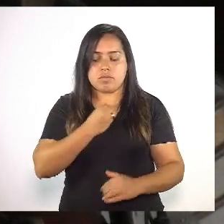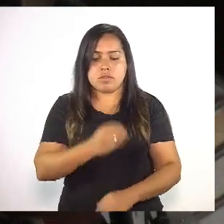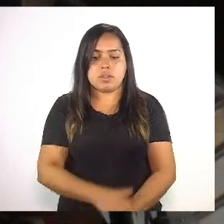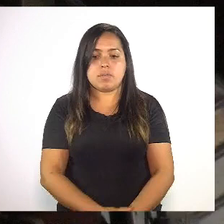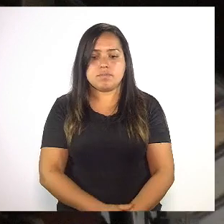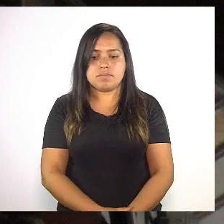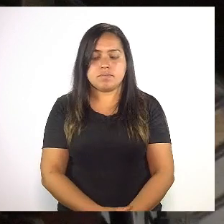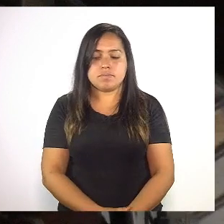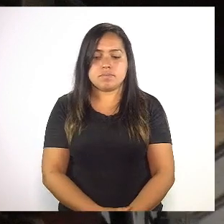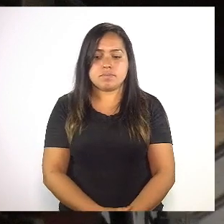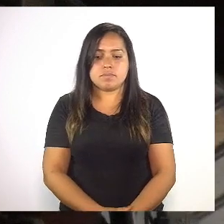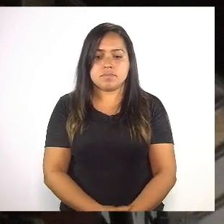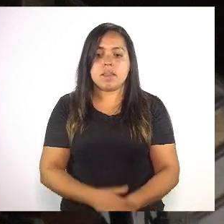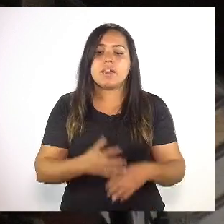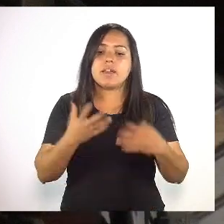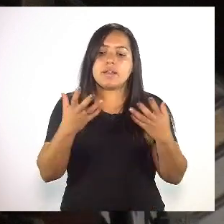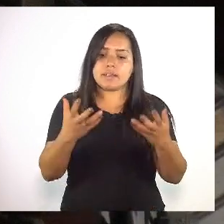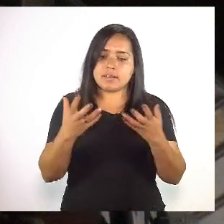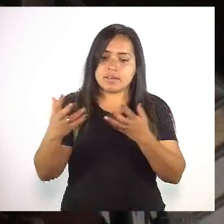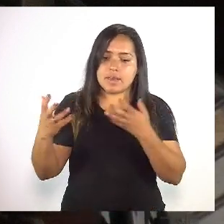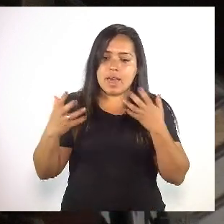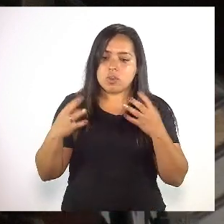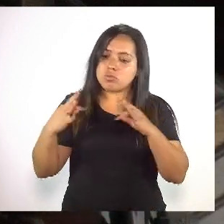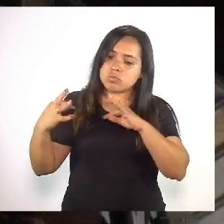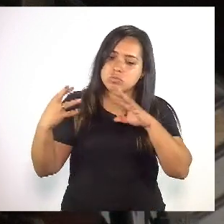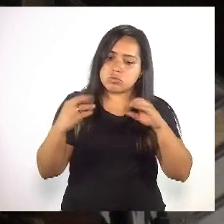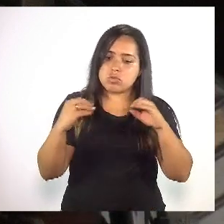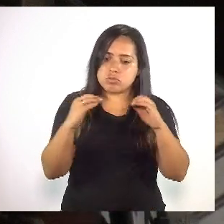Quero deixar as autoridades